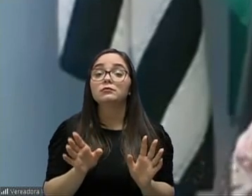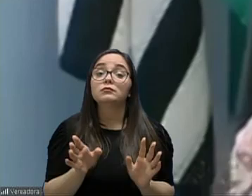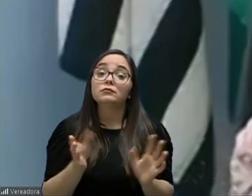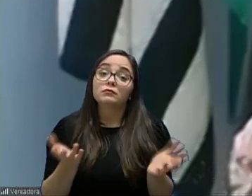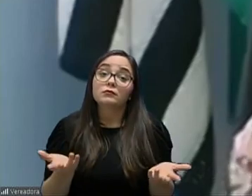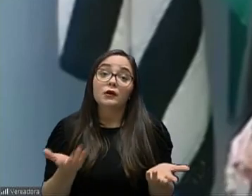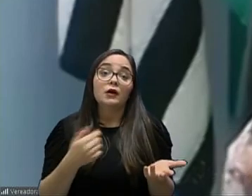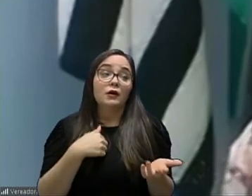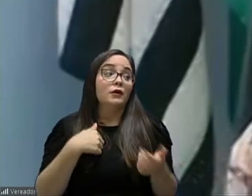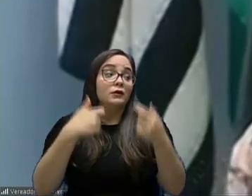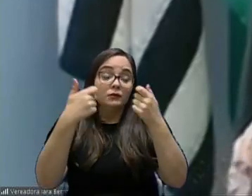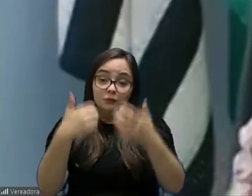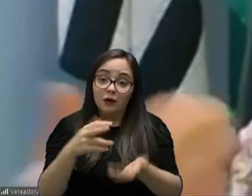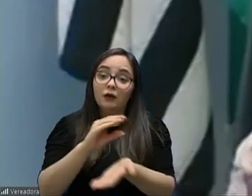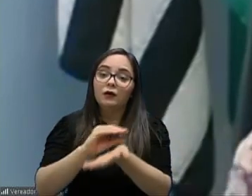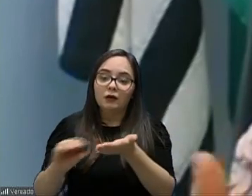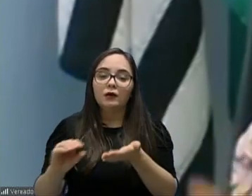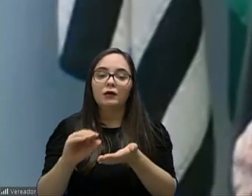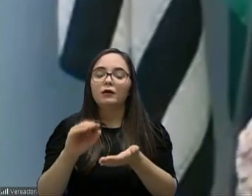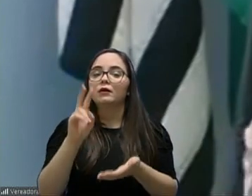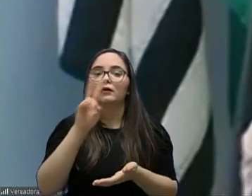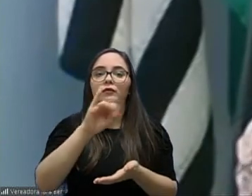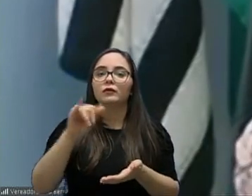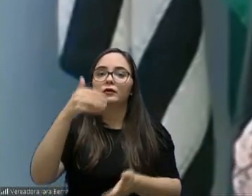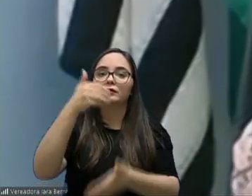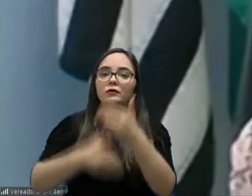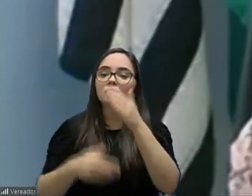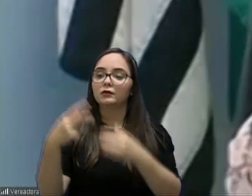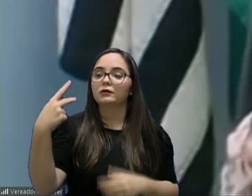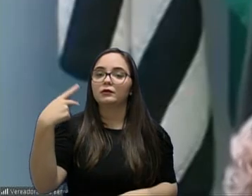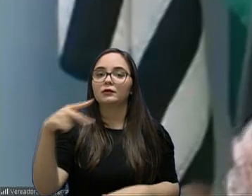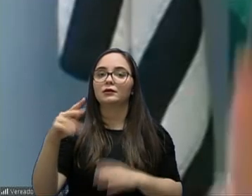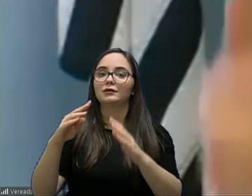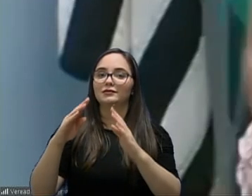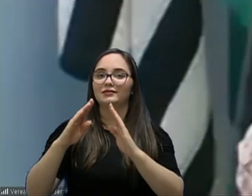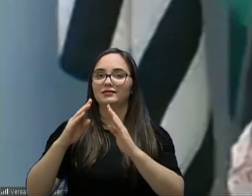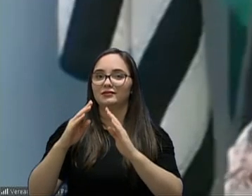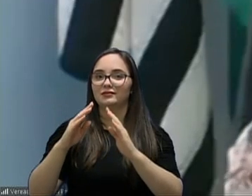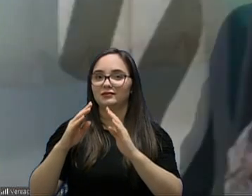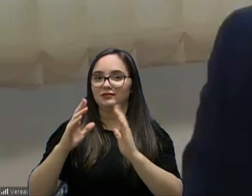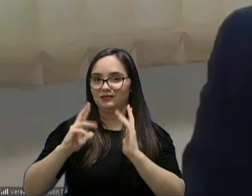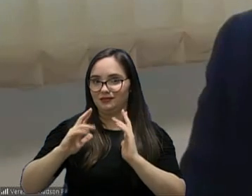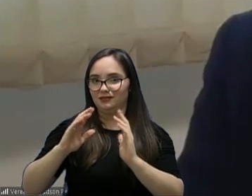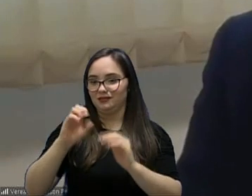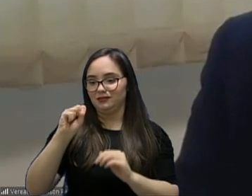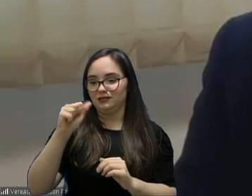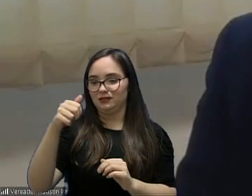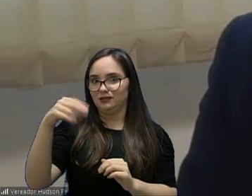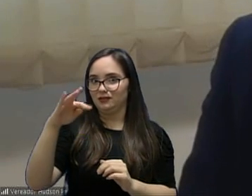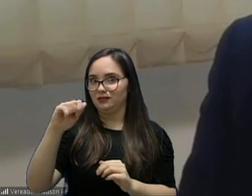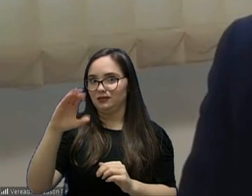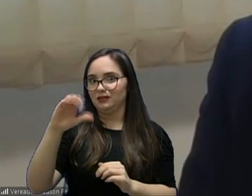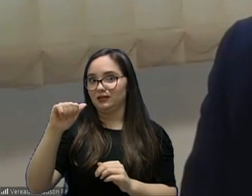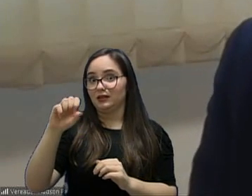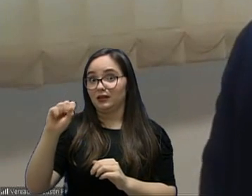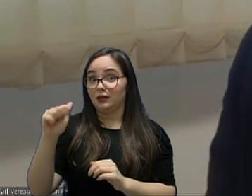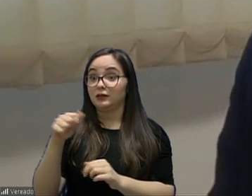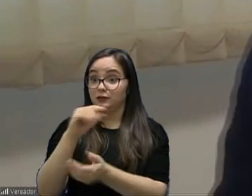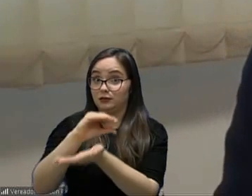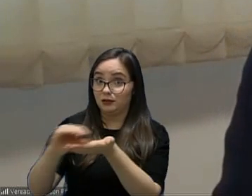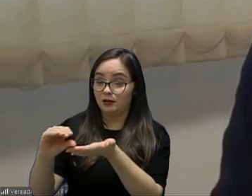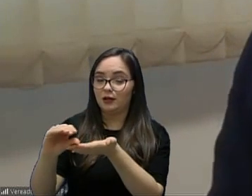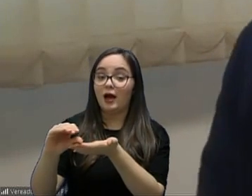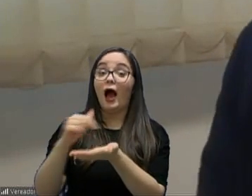quando falava que ia mandar, descontava daquilo que a Santa Casa tinha que receber. Estou dando um exemplo. Na época era isso que